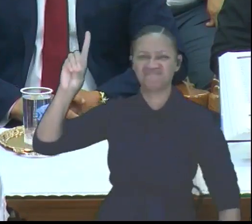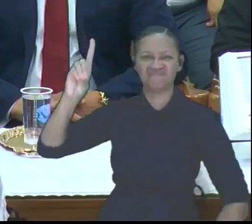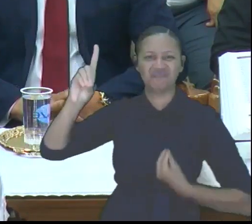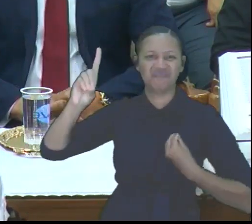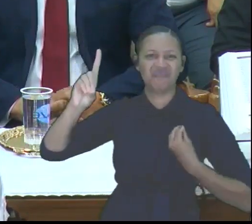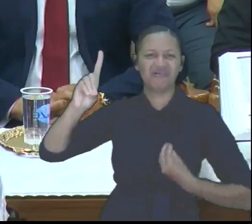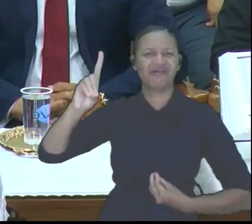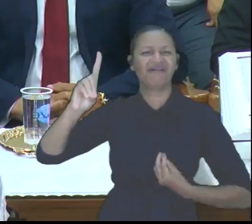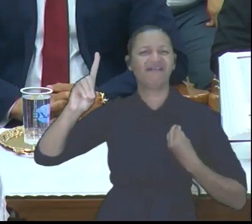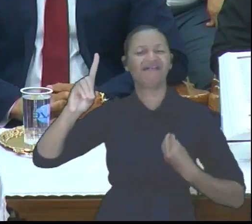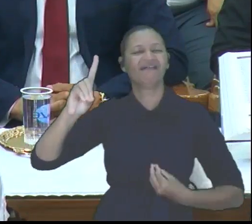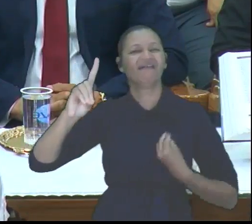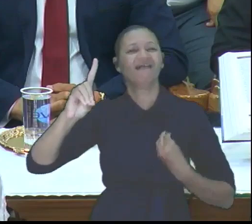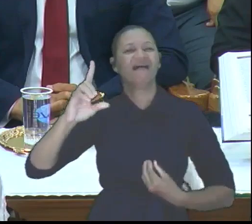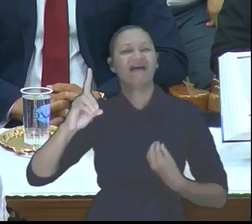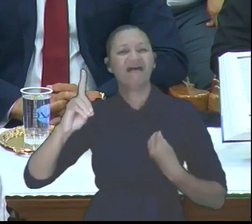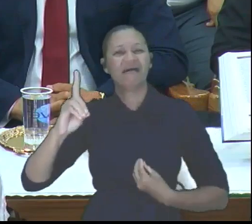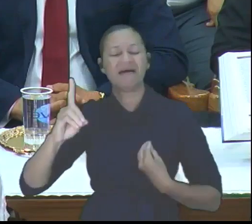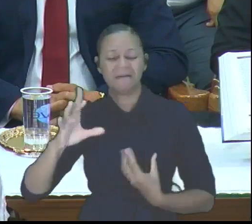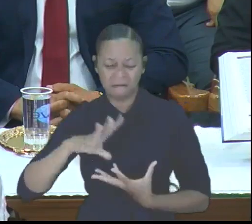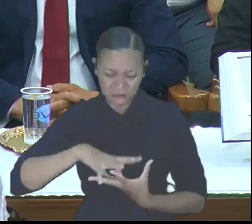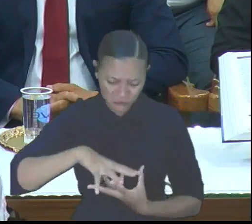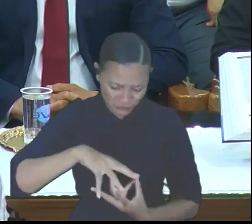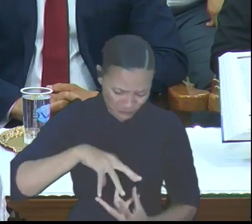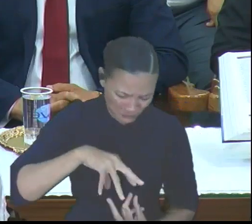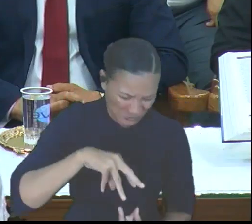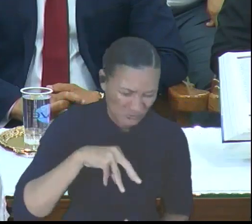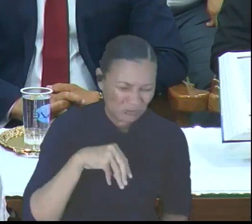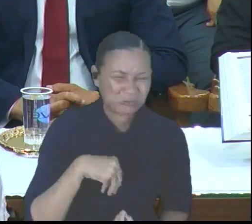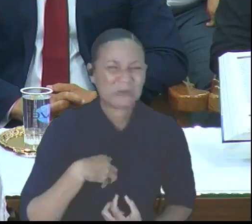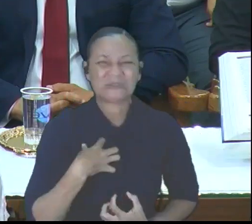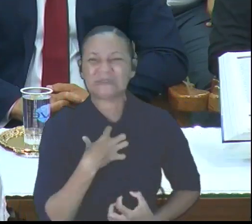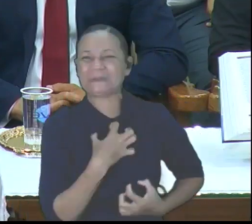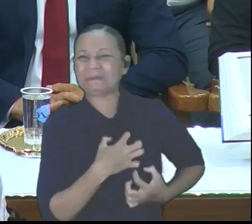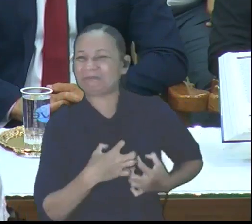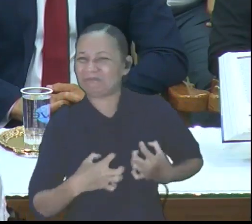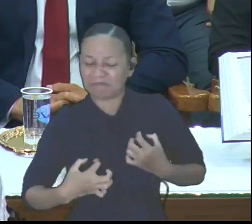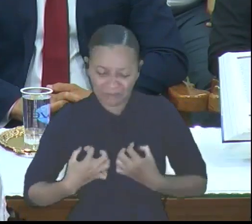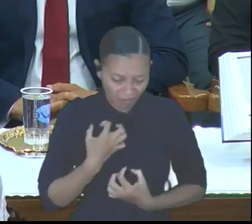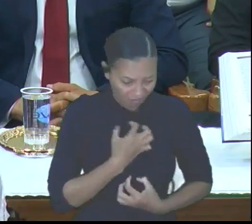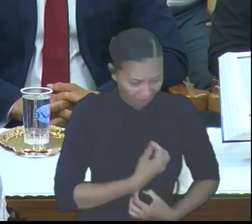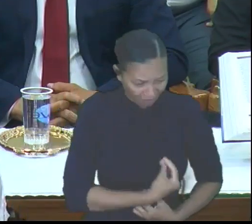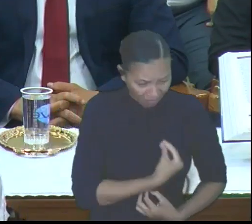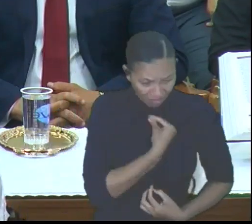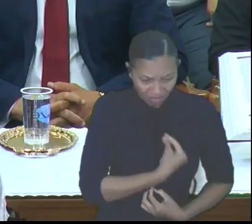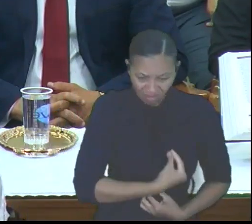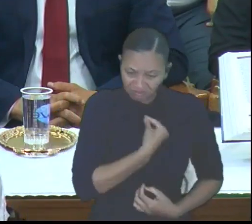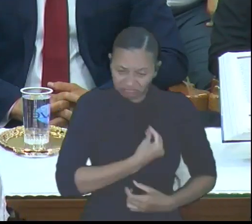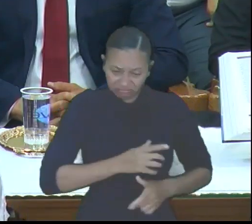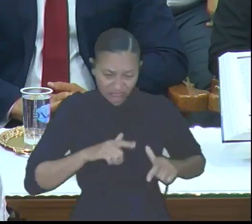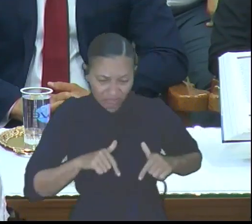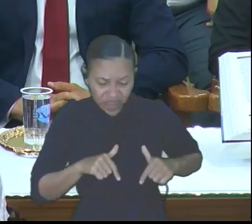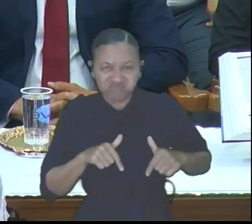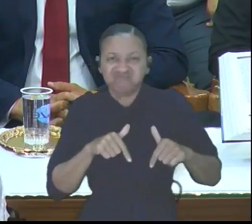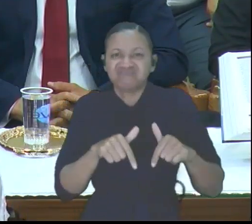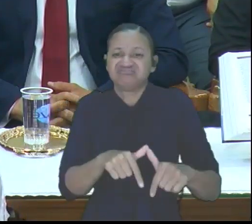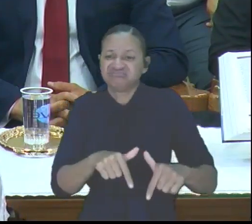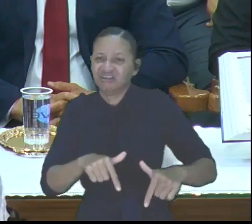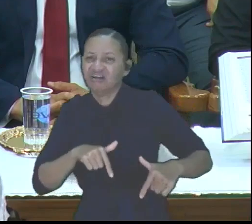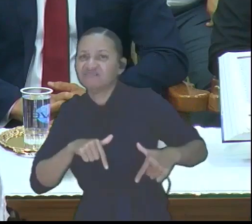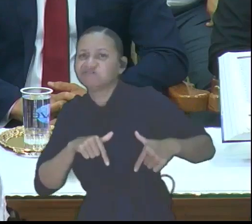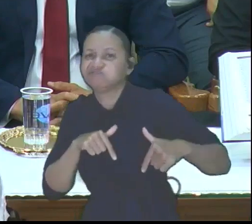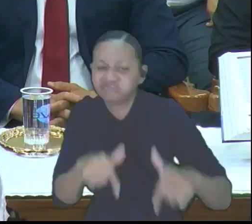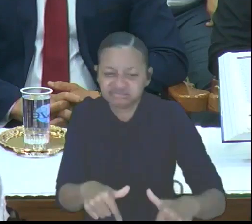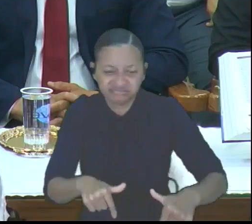vivo. A alma pode estar abatida porque a vida é luta renhida, que